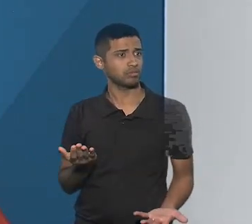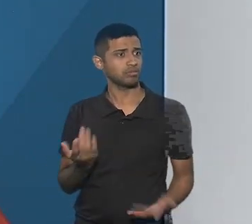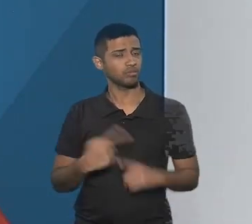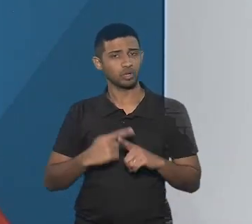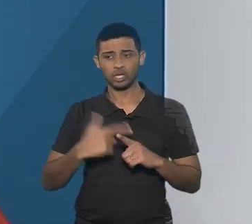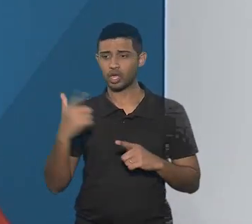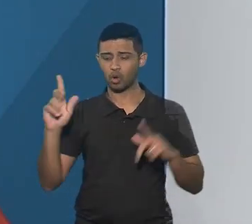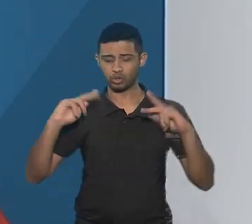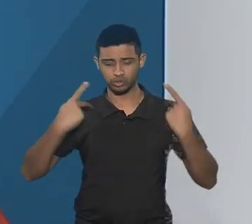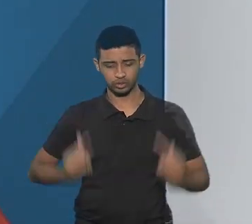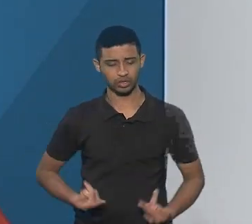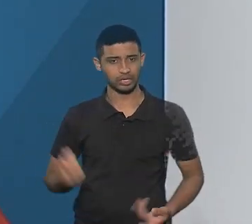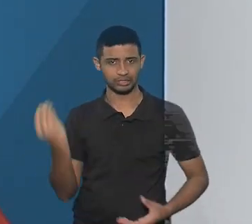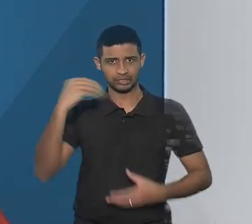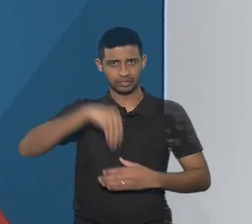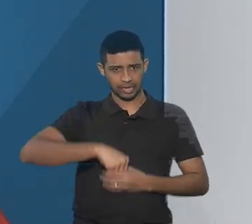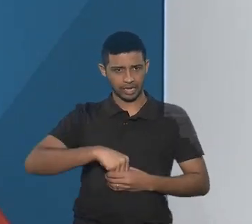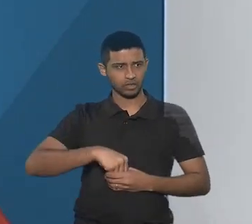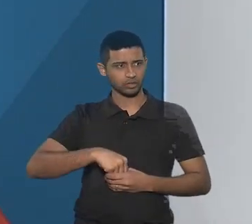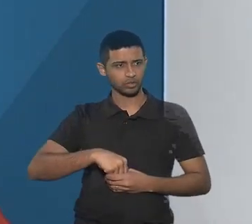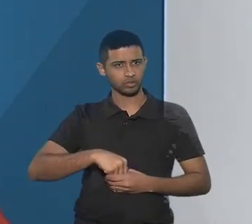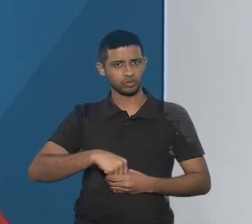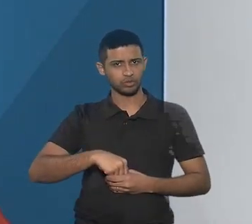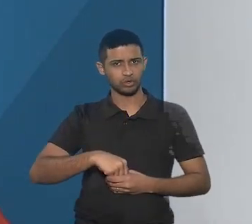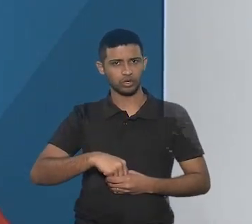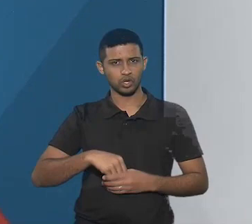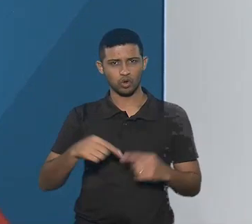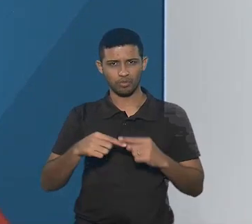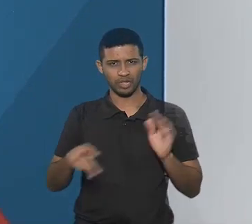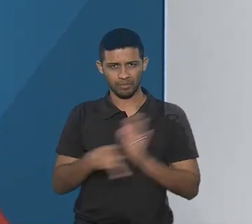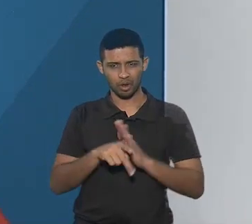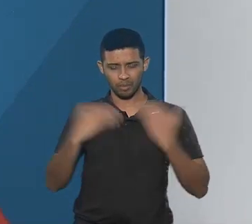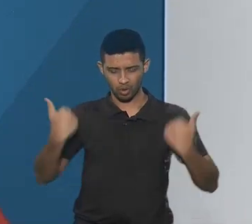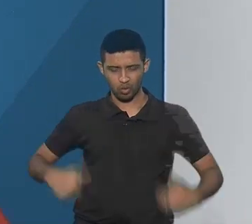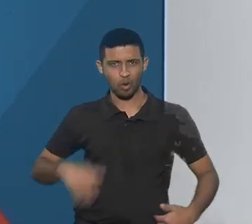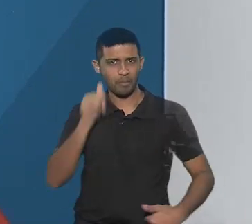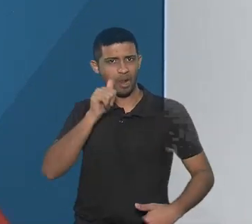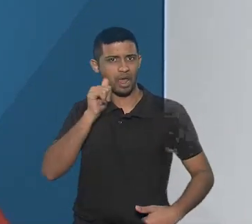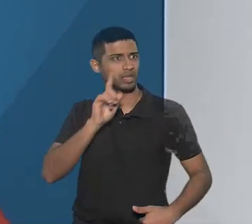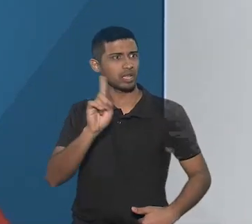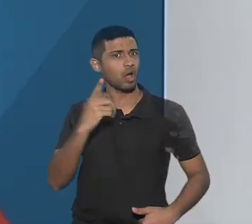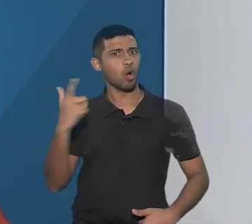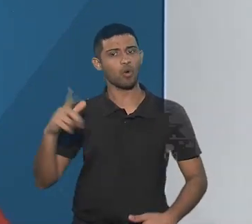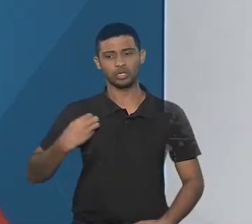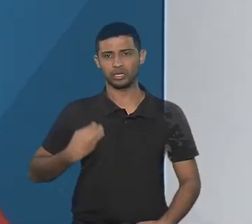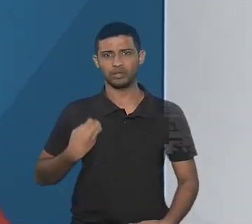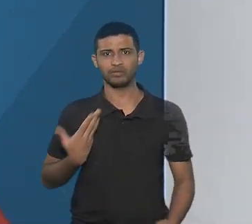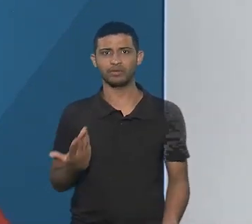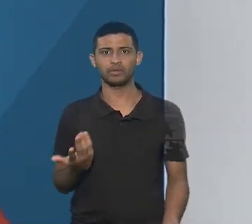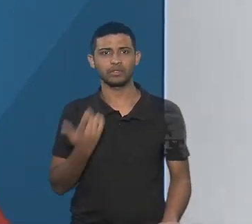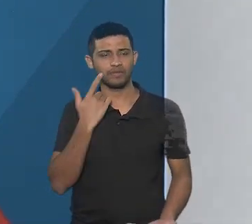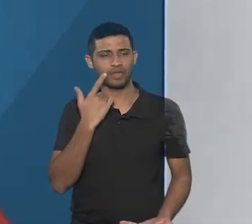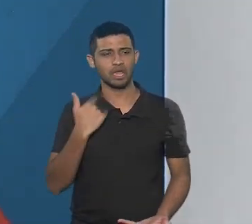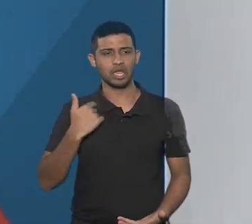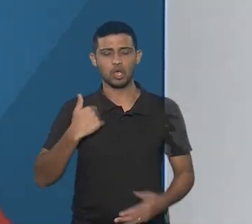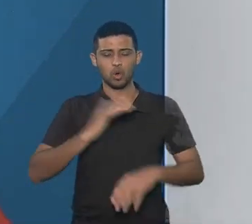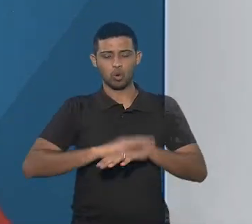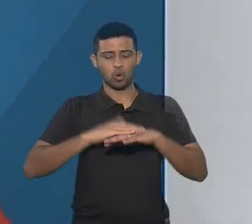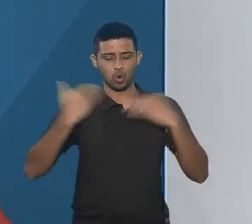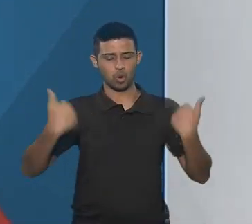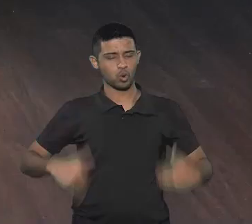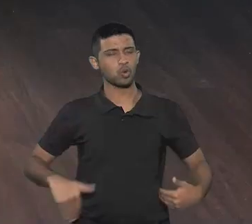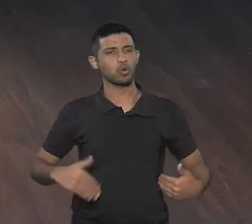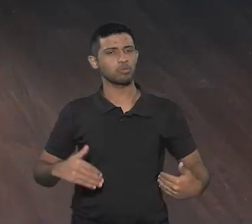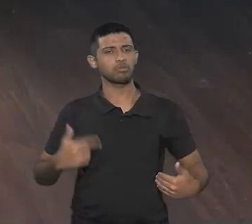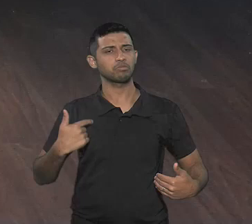bebê? Porque nós temos um outro ser humano. O bebê no ventre não é a extensão do corpo da mulher. Ele é uma outra vida. Com a minha unha,